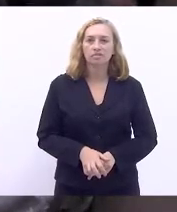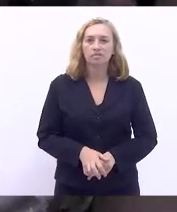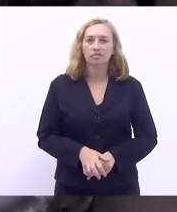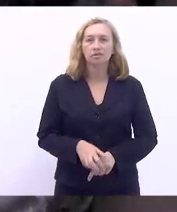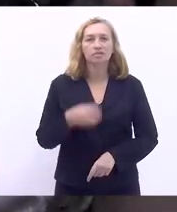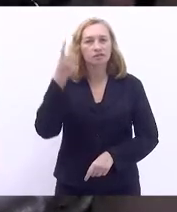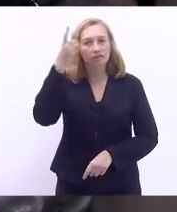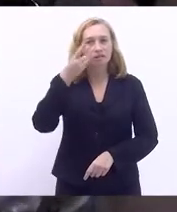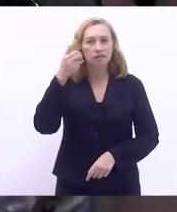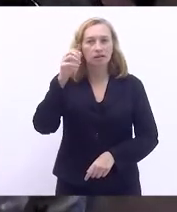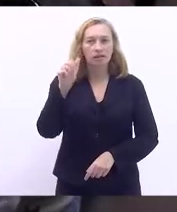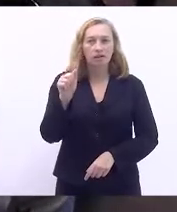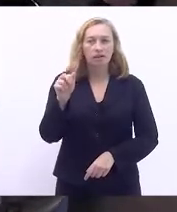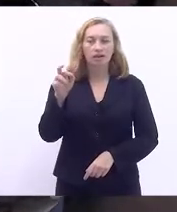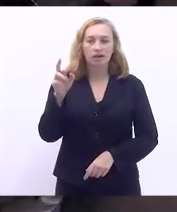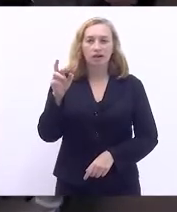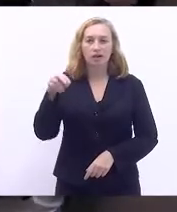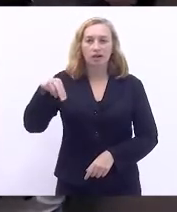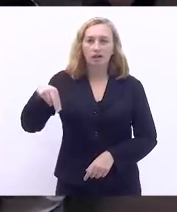Deputado André Correia.